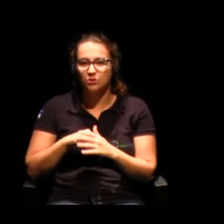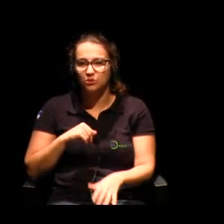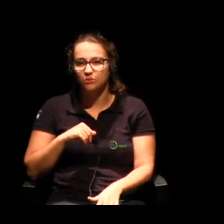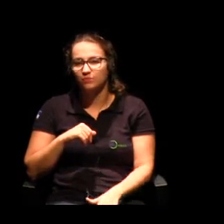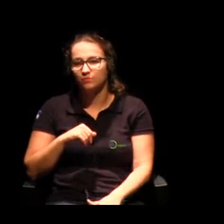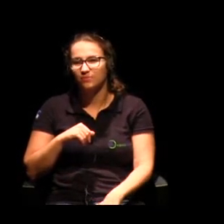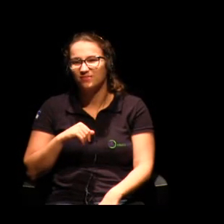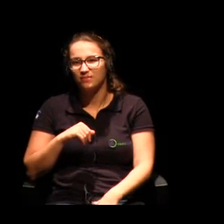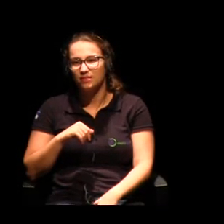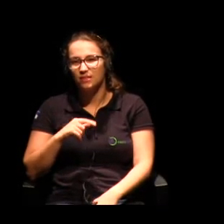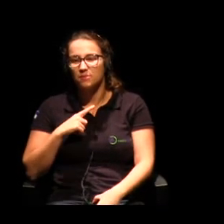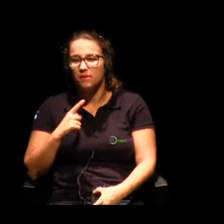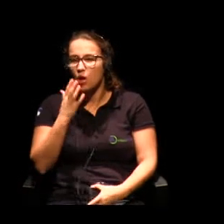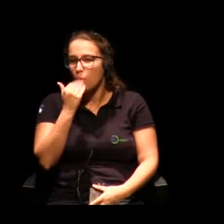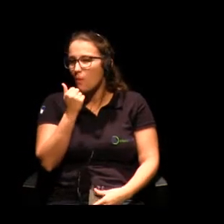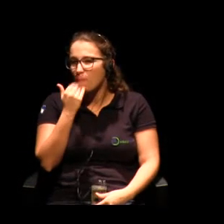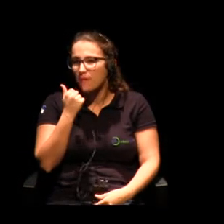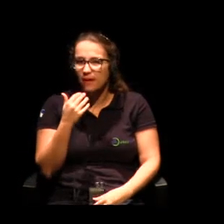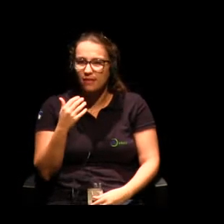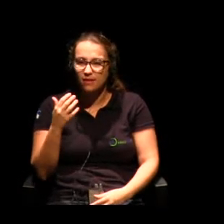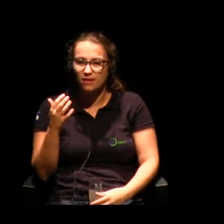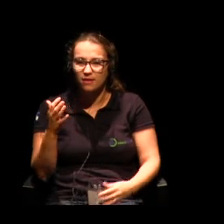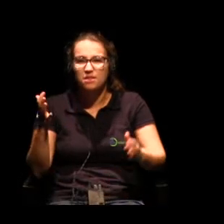vários tipos de